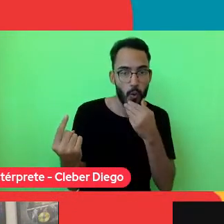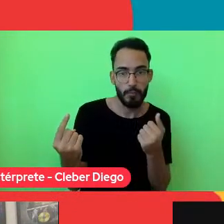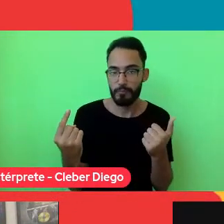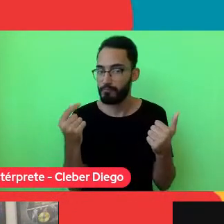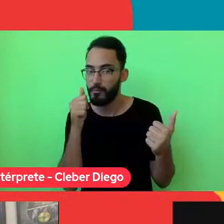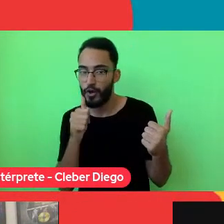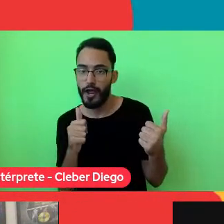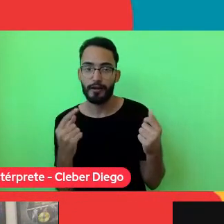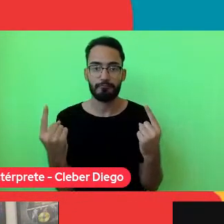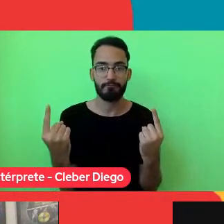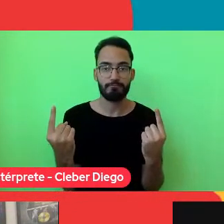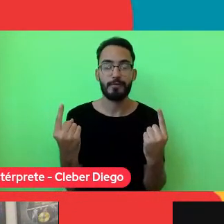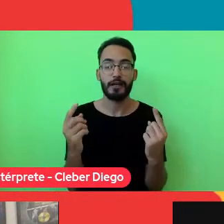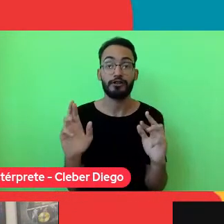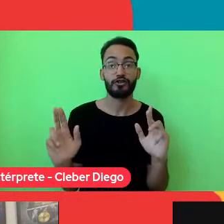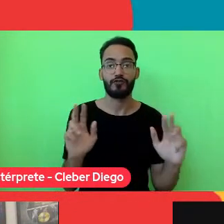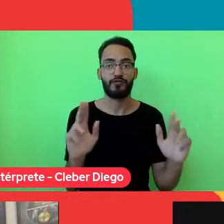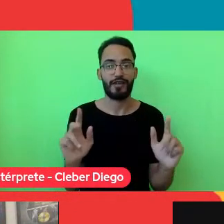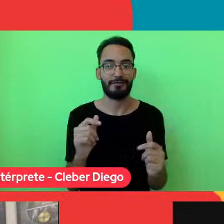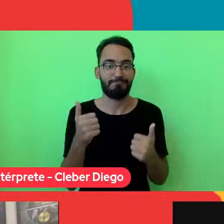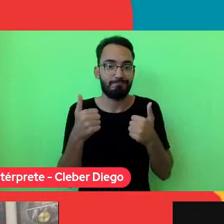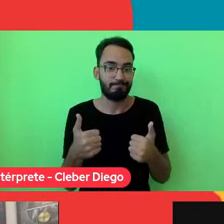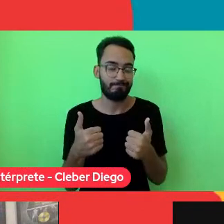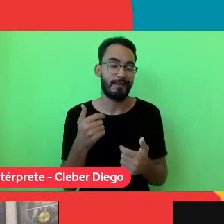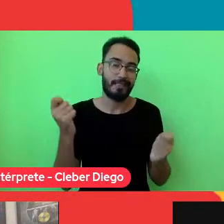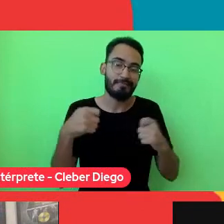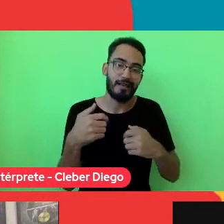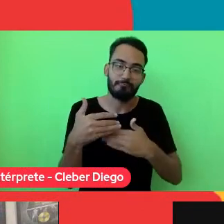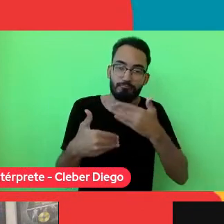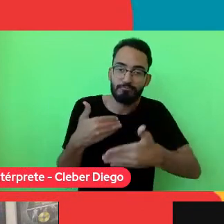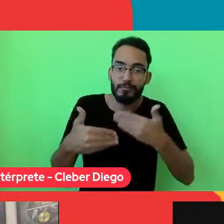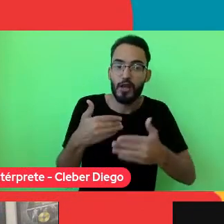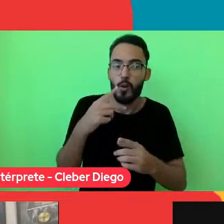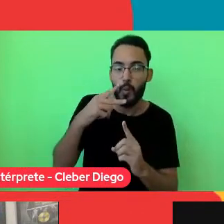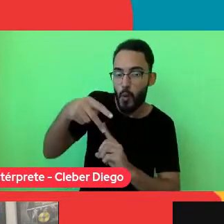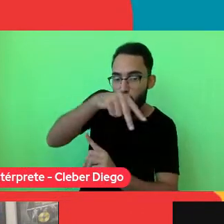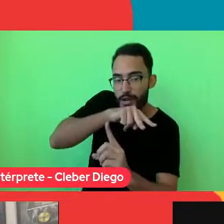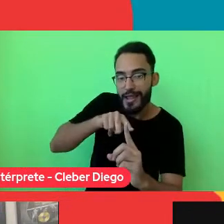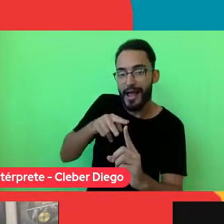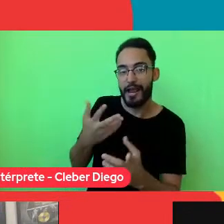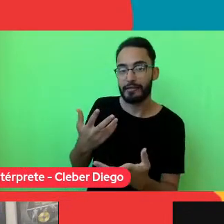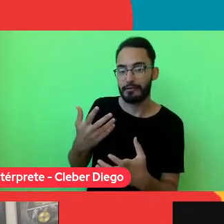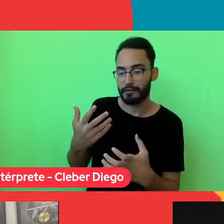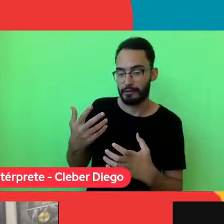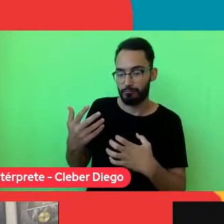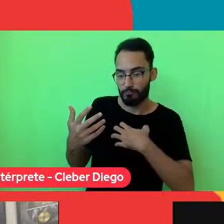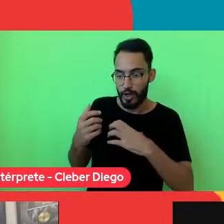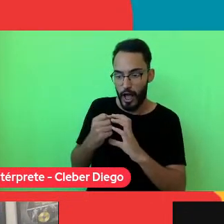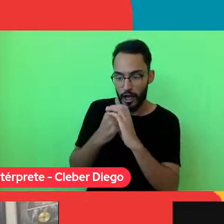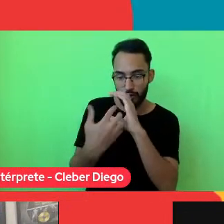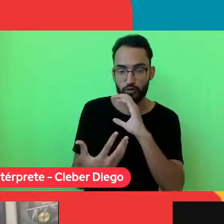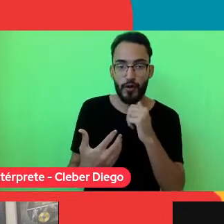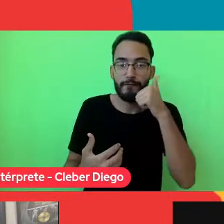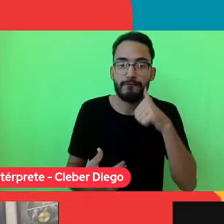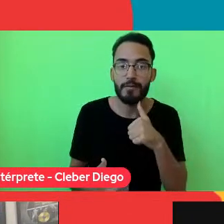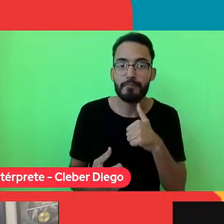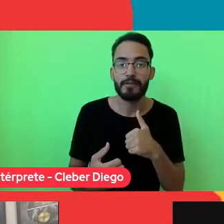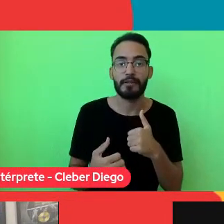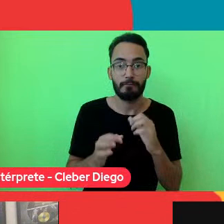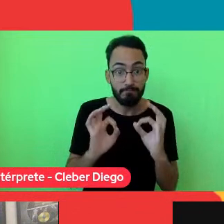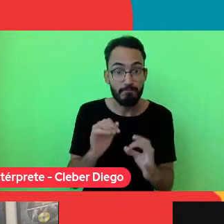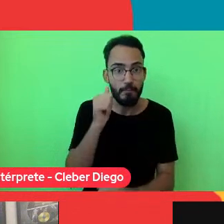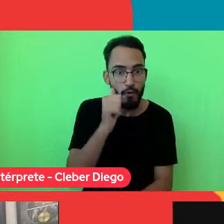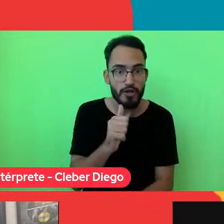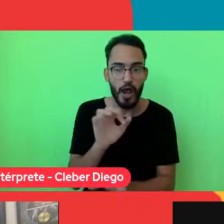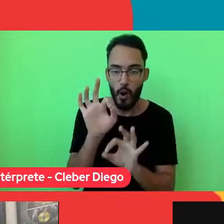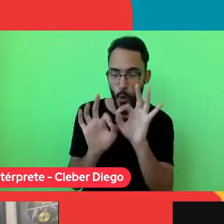comunicar, fazer as coisas acontecerem a partir de um olhar e de uma atitude feminina, de mulher.